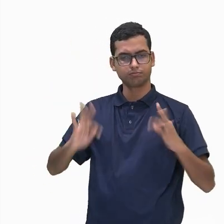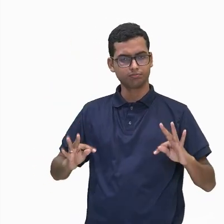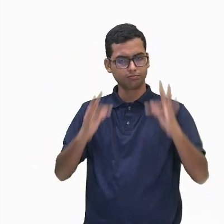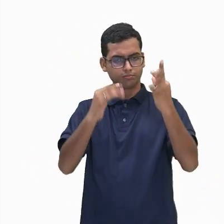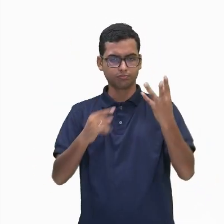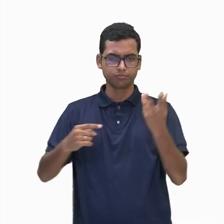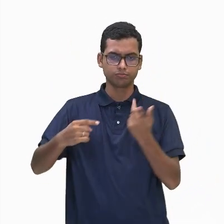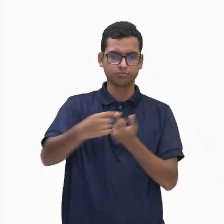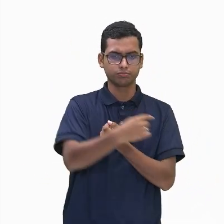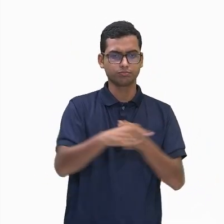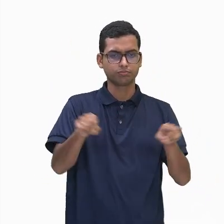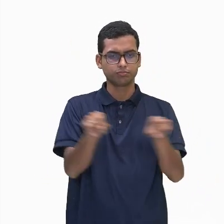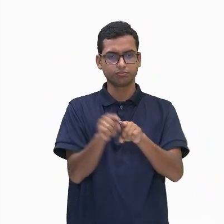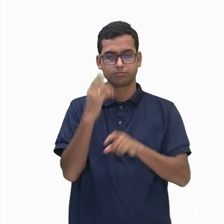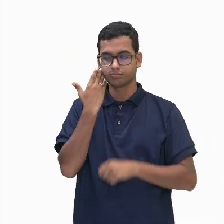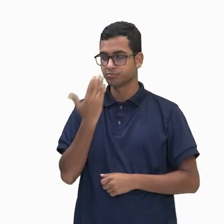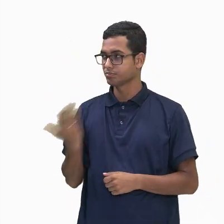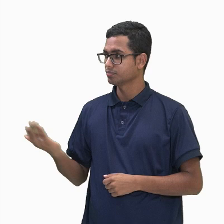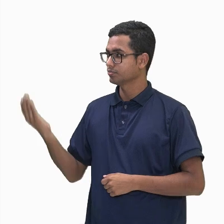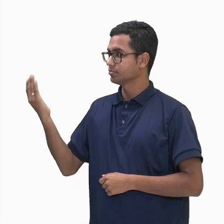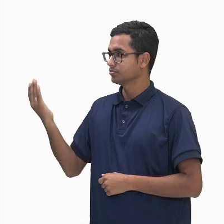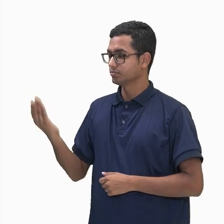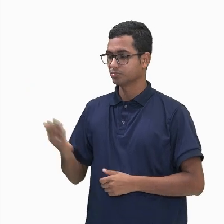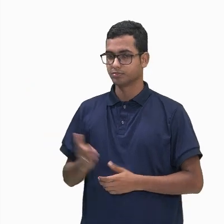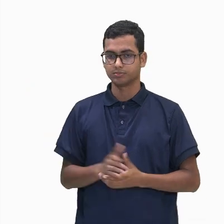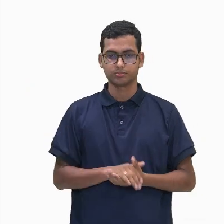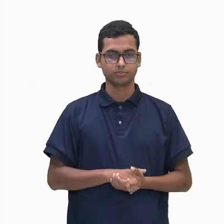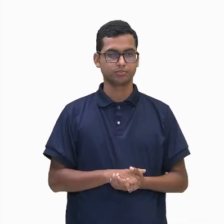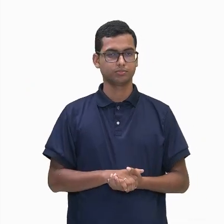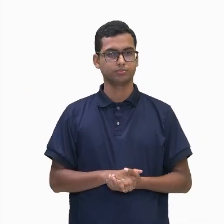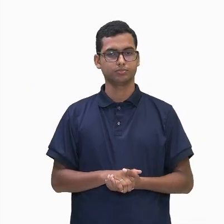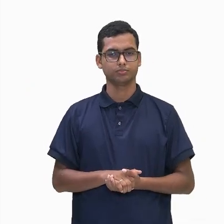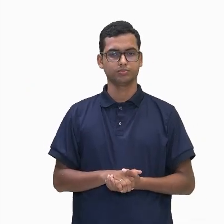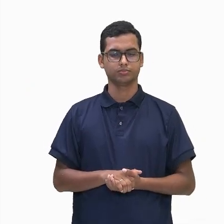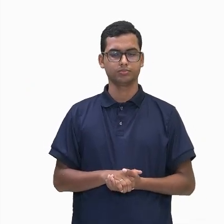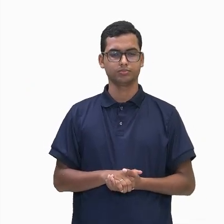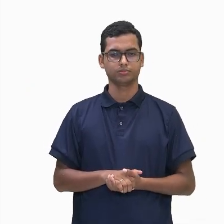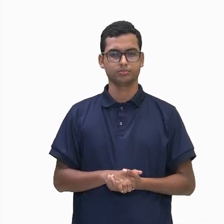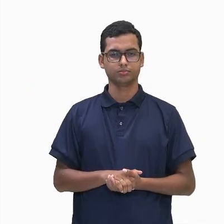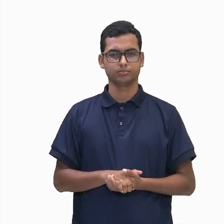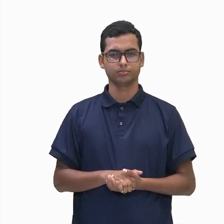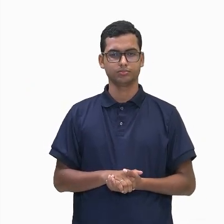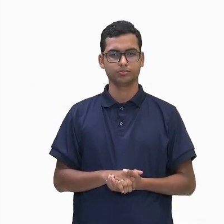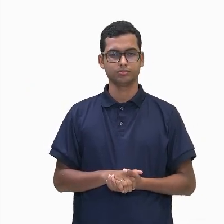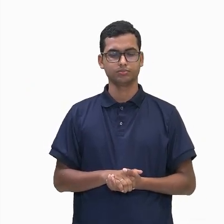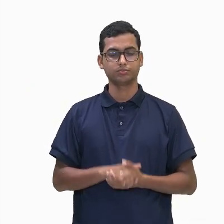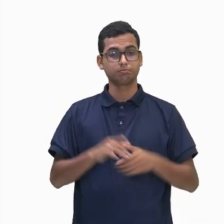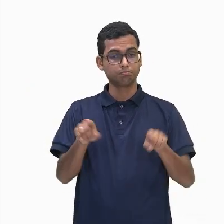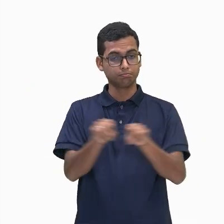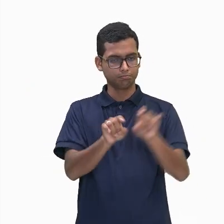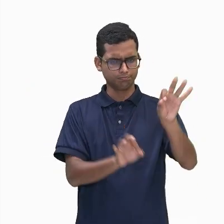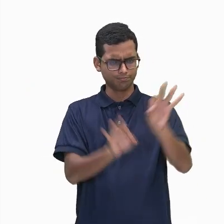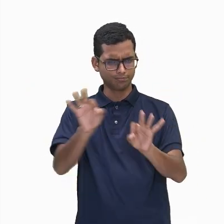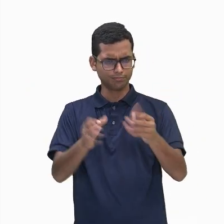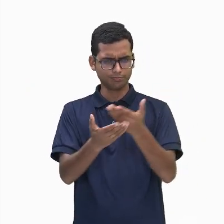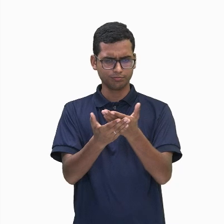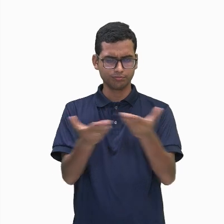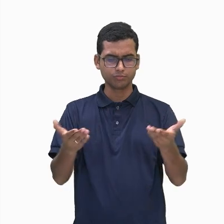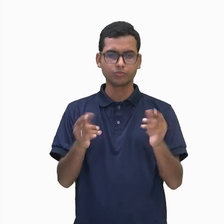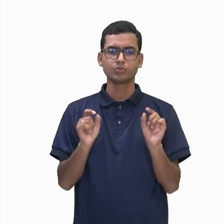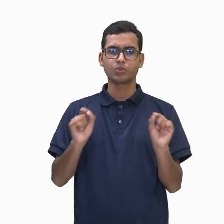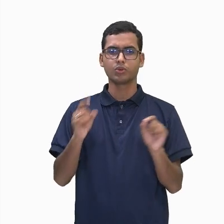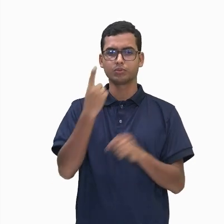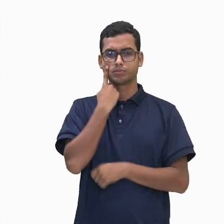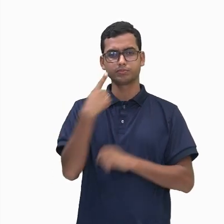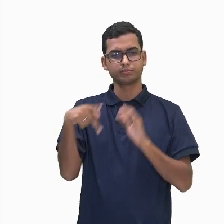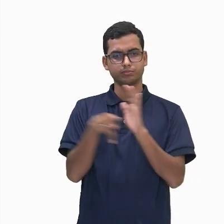biologia, como saúde, meio ambiente e biotecnologia. E eu preparei para vocês, olha só, um